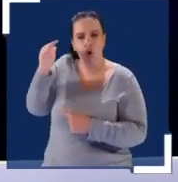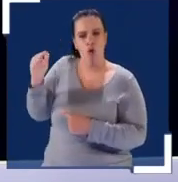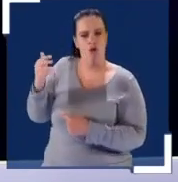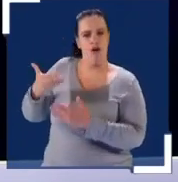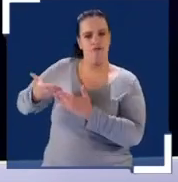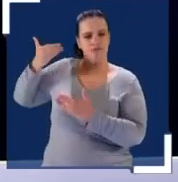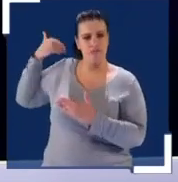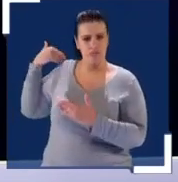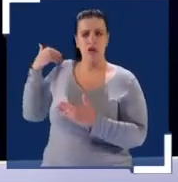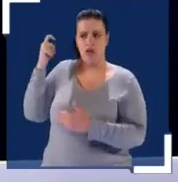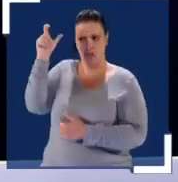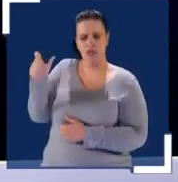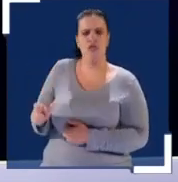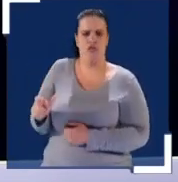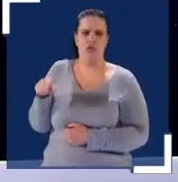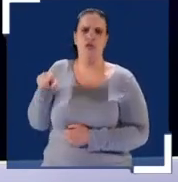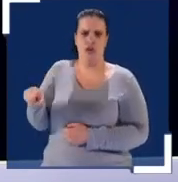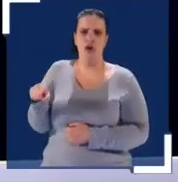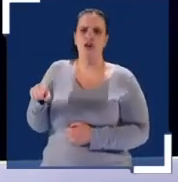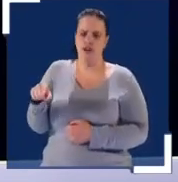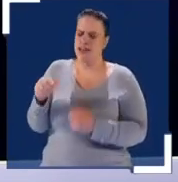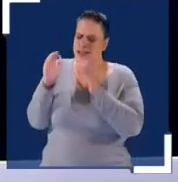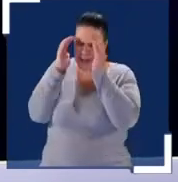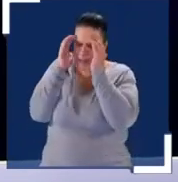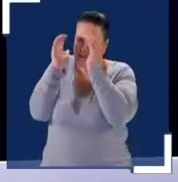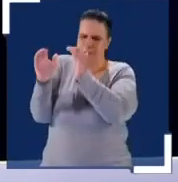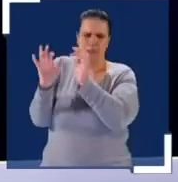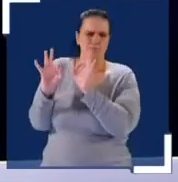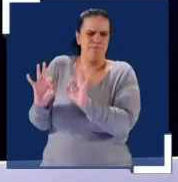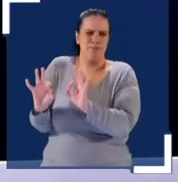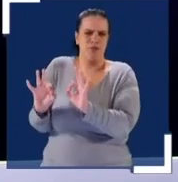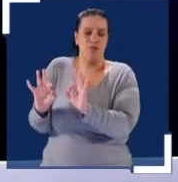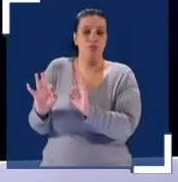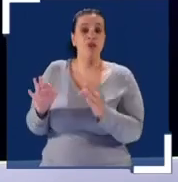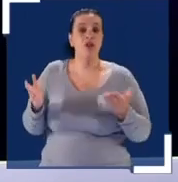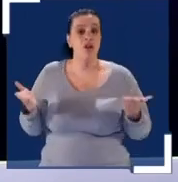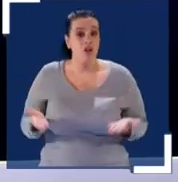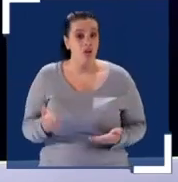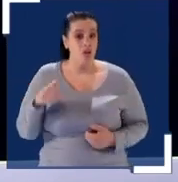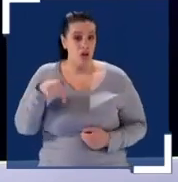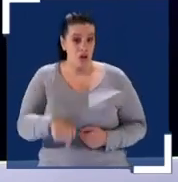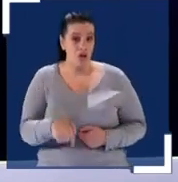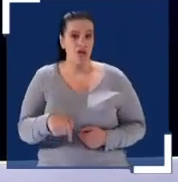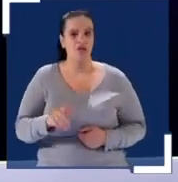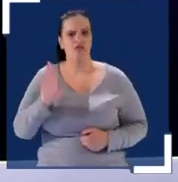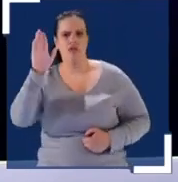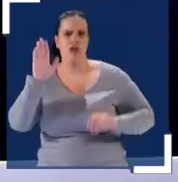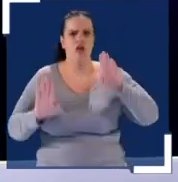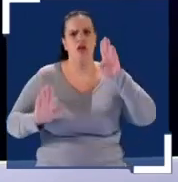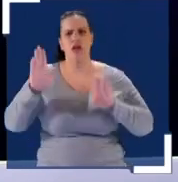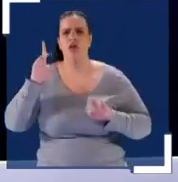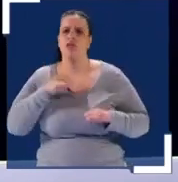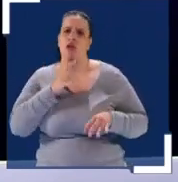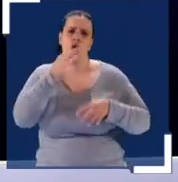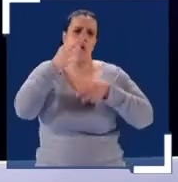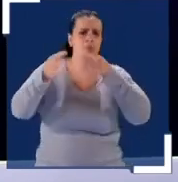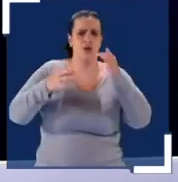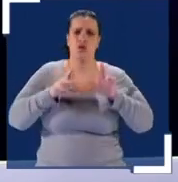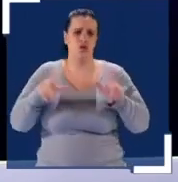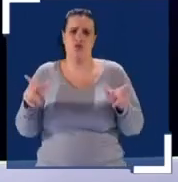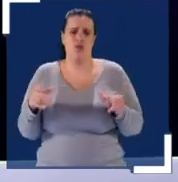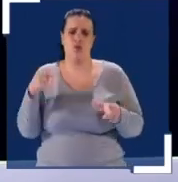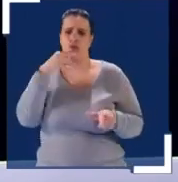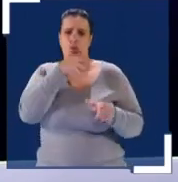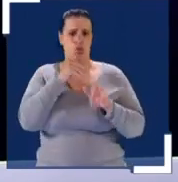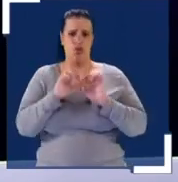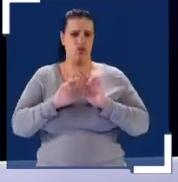eu devo extremo respeito. Nós temos aqui, nessa campanha, são posições distintas, muito claramente